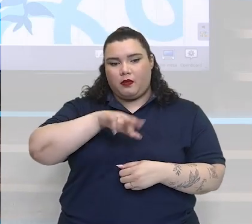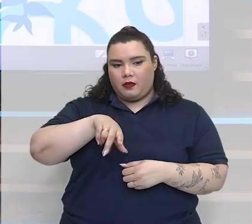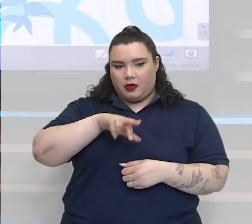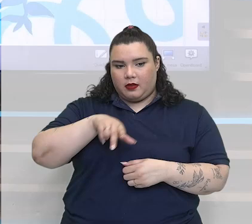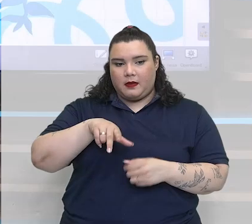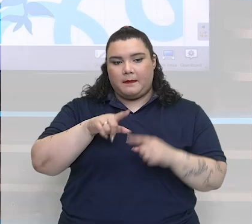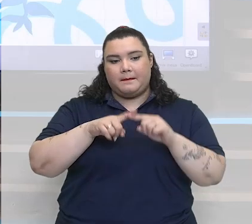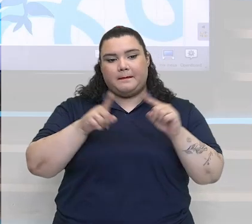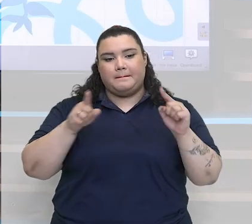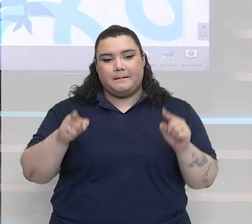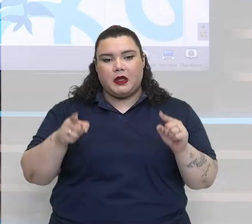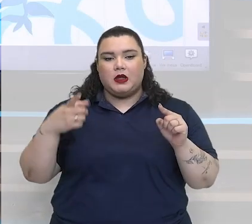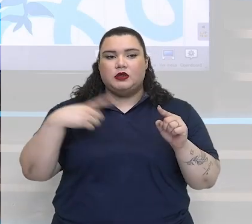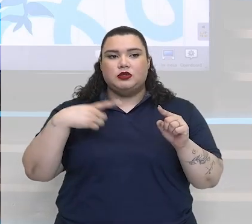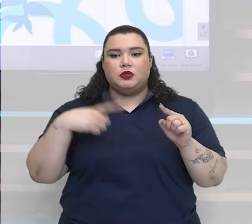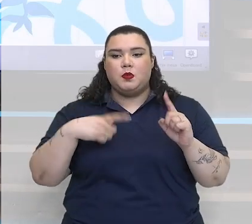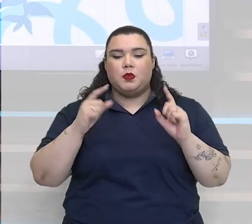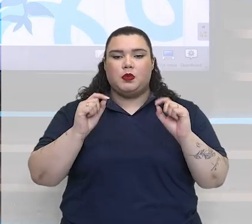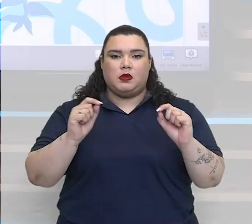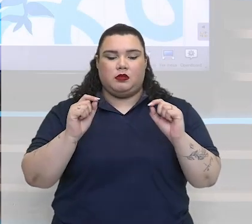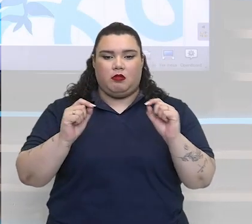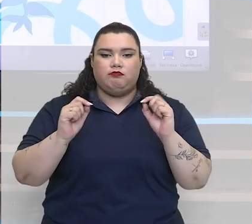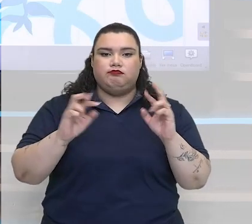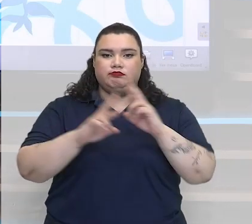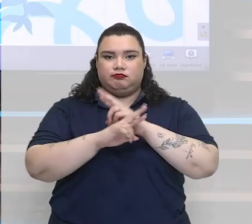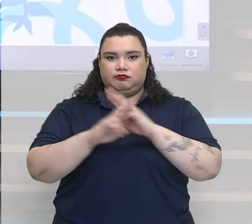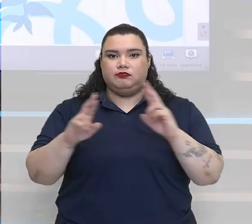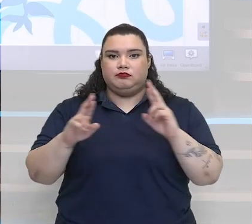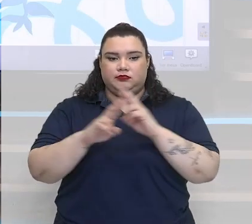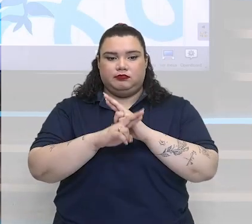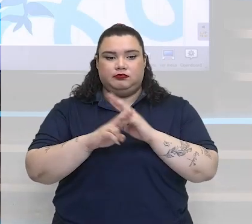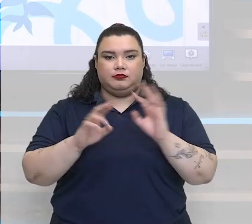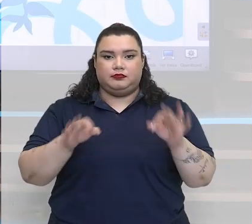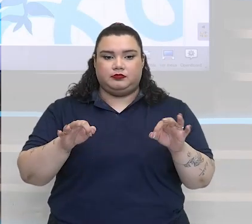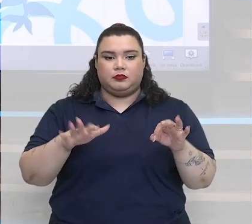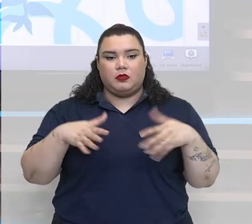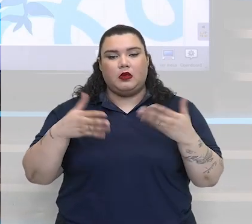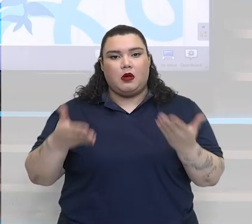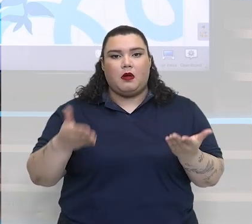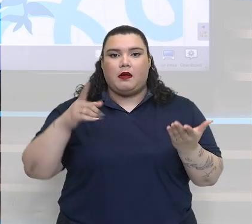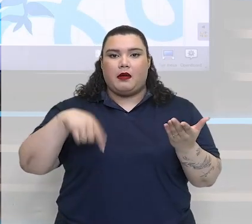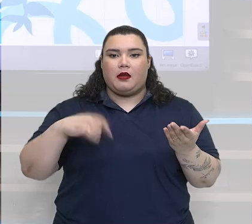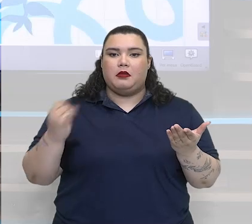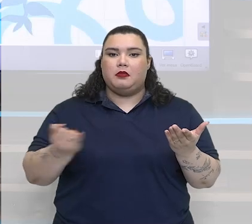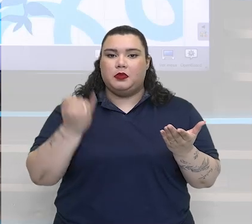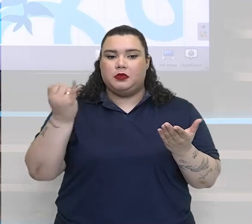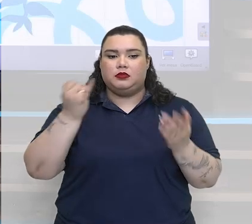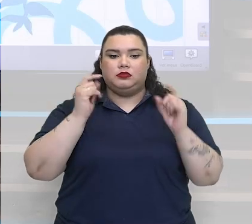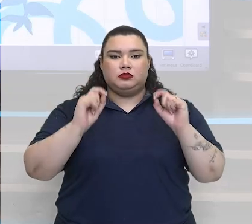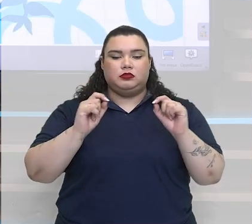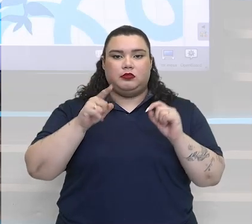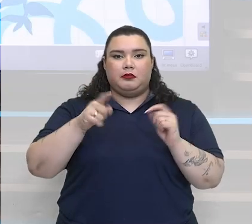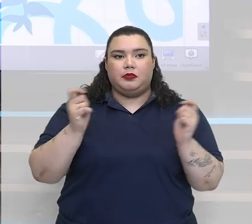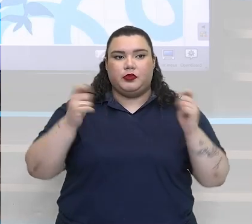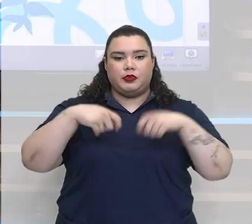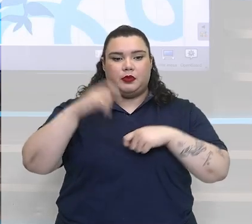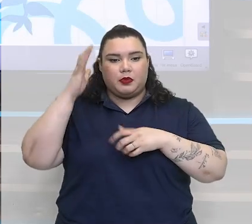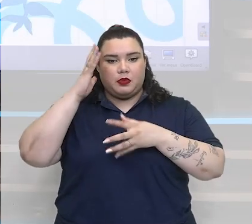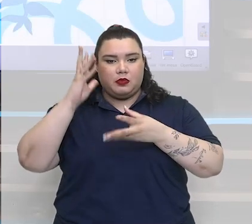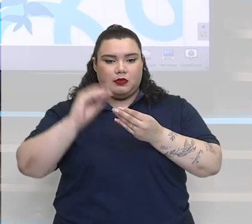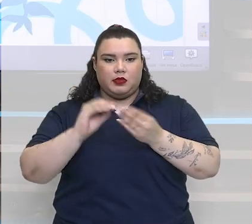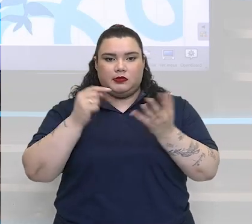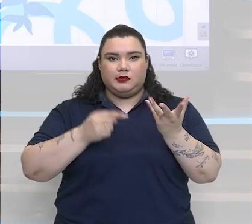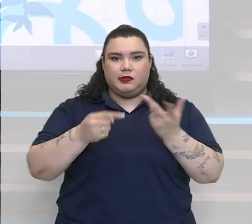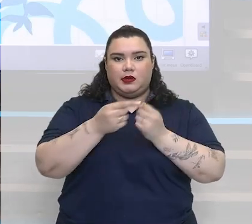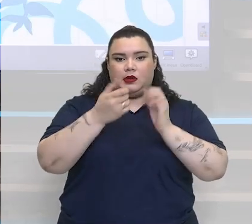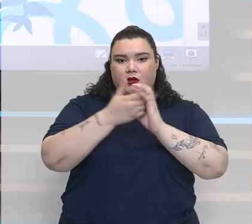objeto, porém estão intimamente relacionadas. E é muito importante que você entenda esses